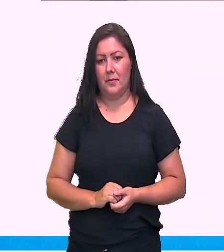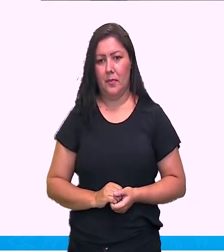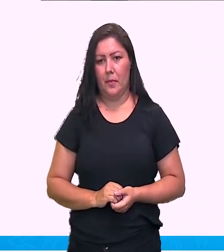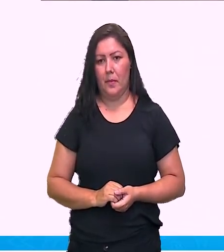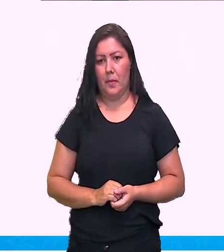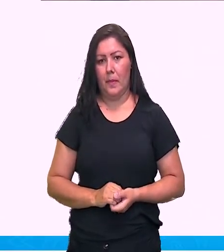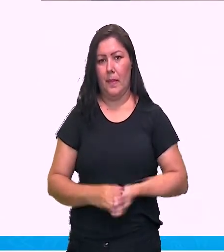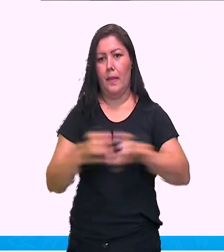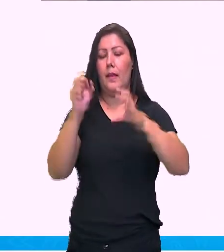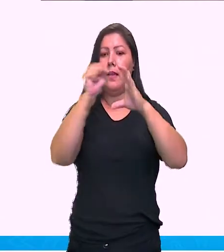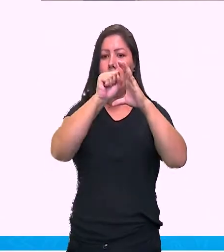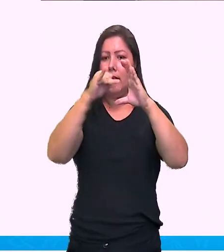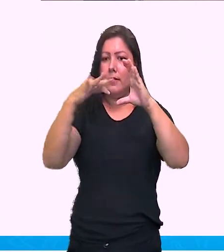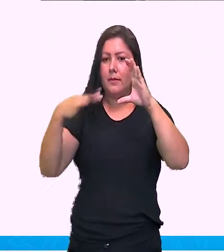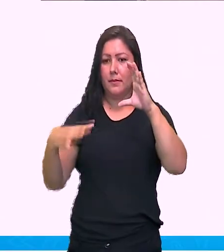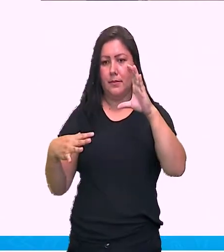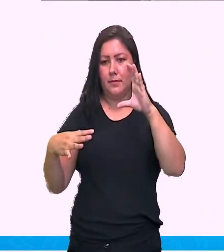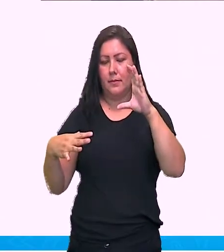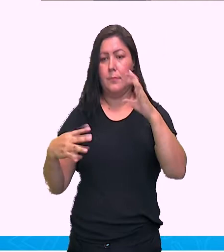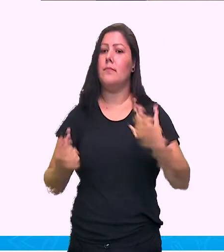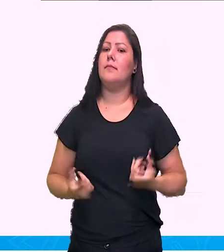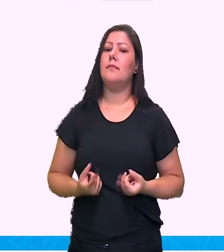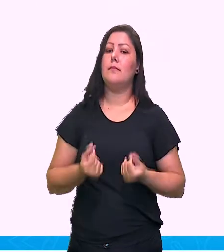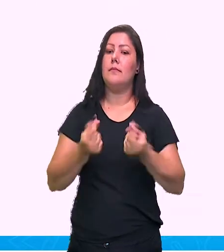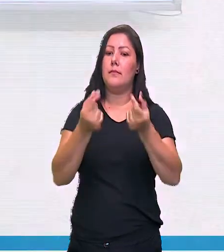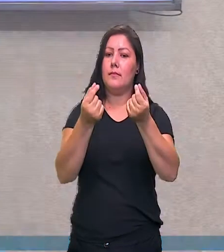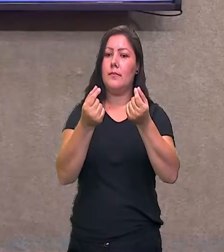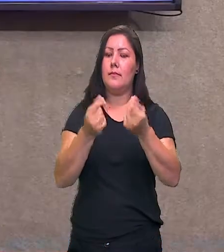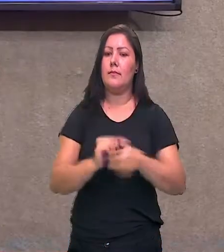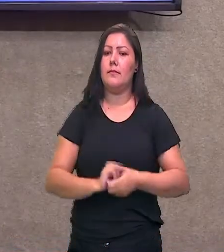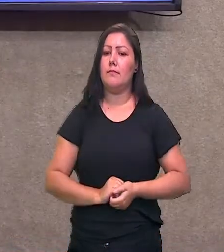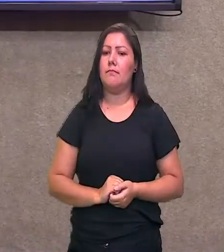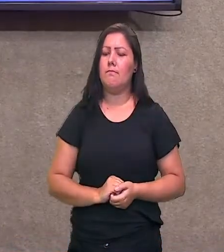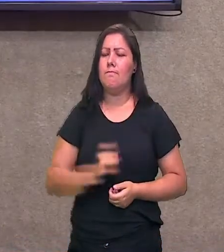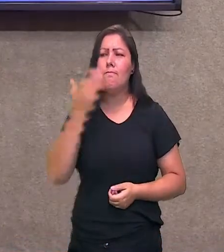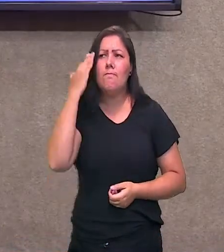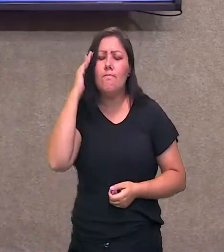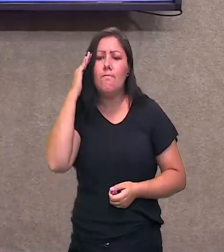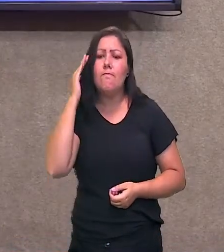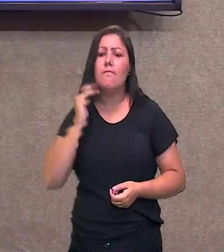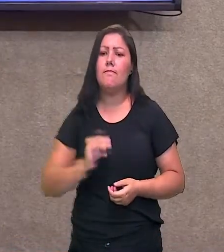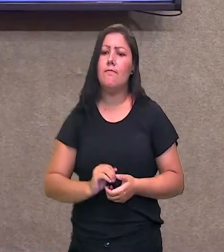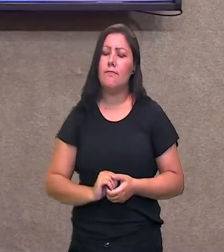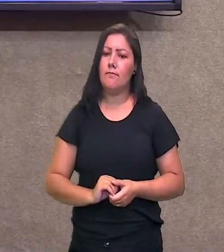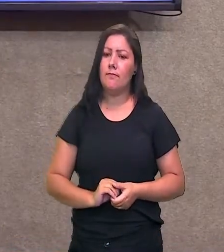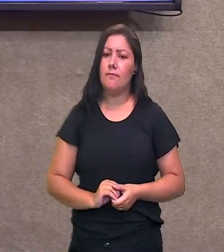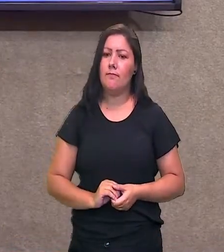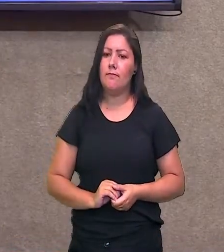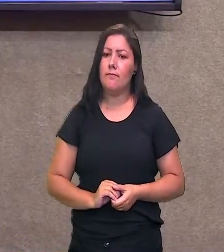Características do capitalismo. Agora nós vamos procurar entender um pouquinho